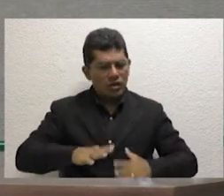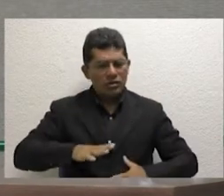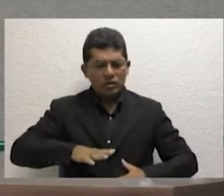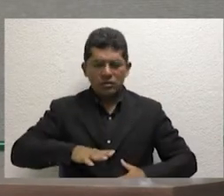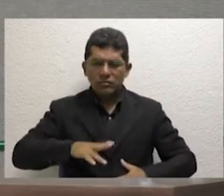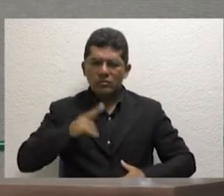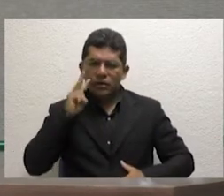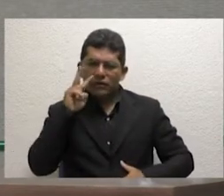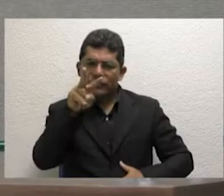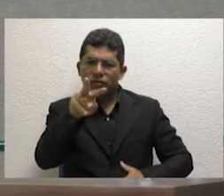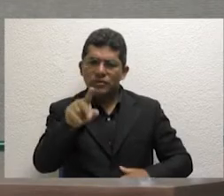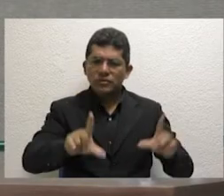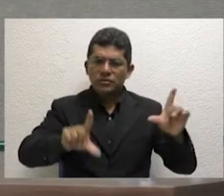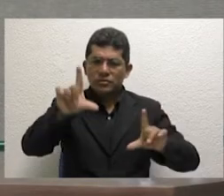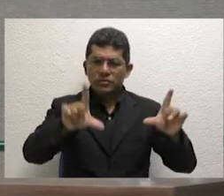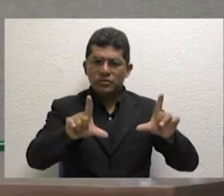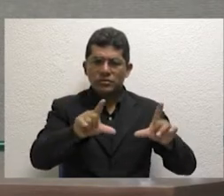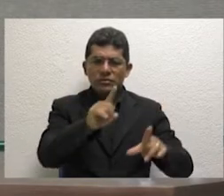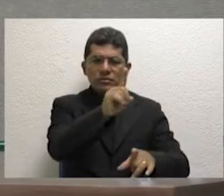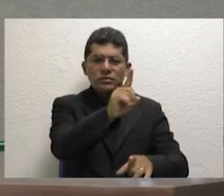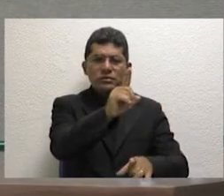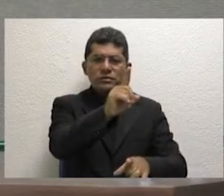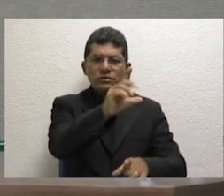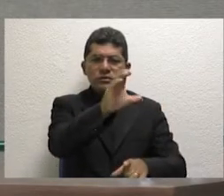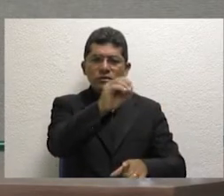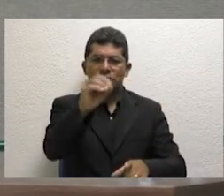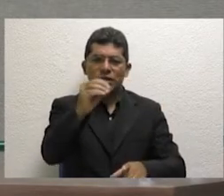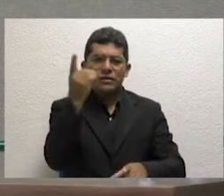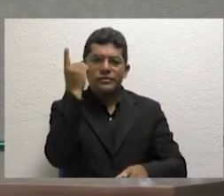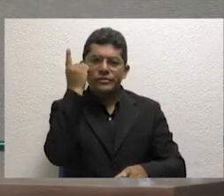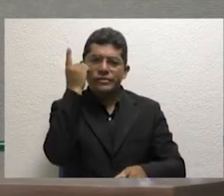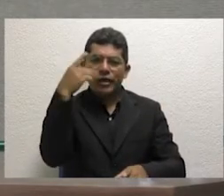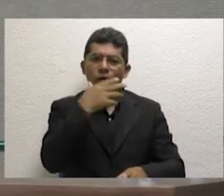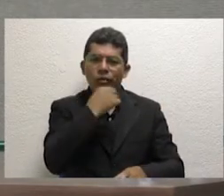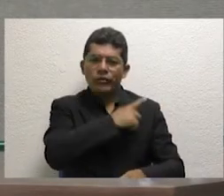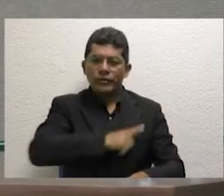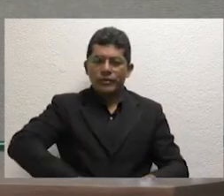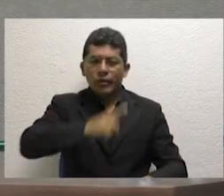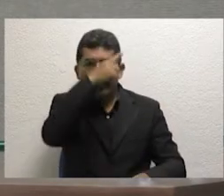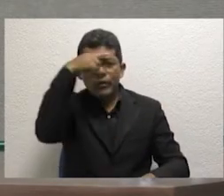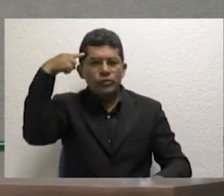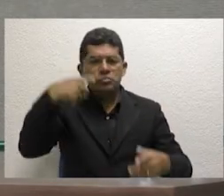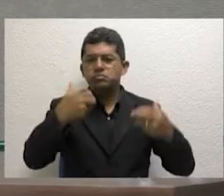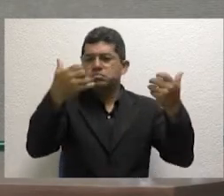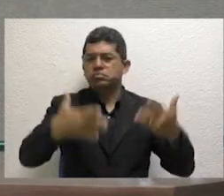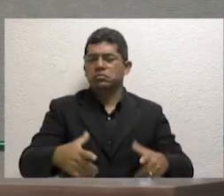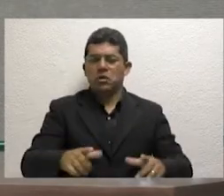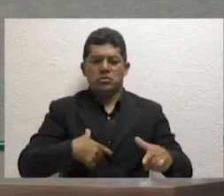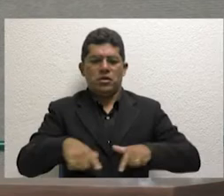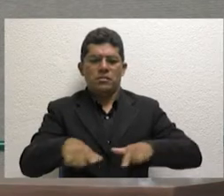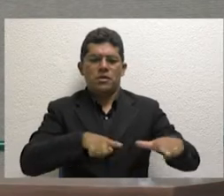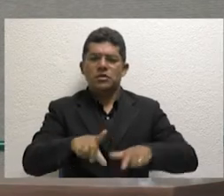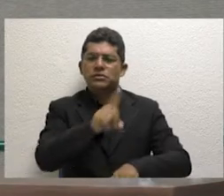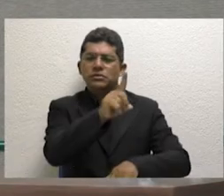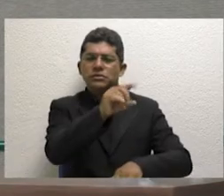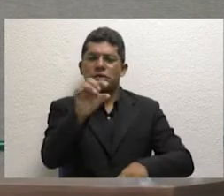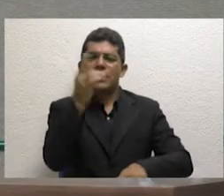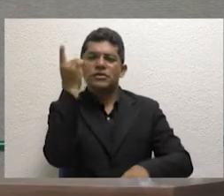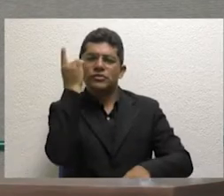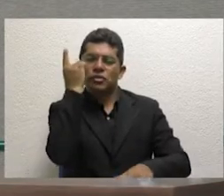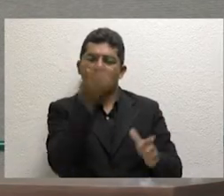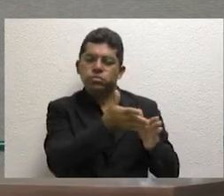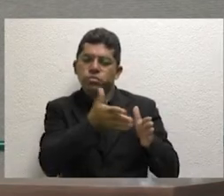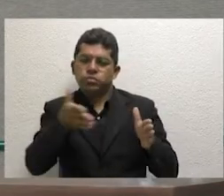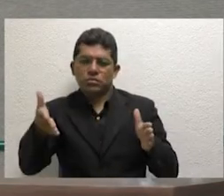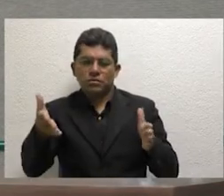coletiva dos 100 dias do governador, fiquei estarrecido. E vou contextualizar para